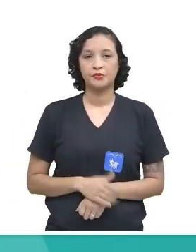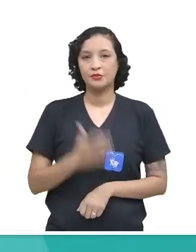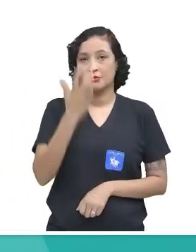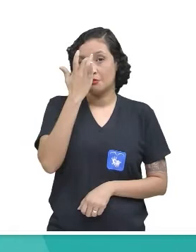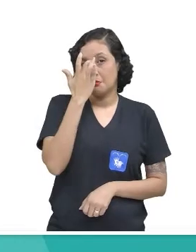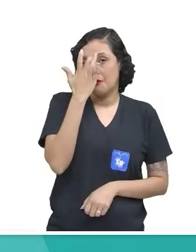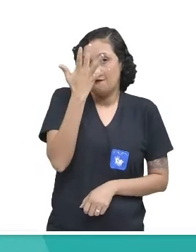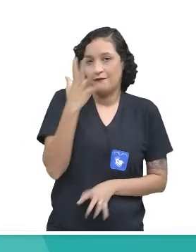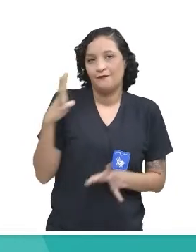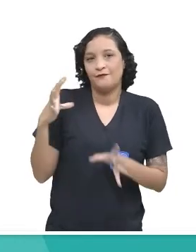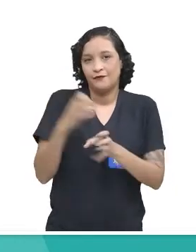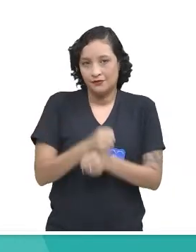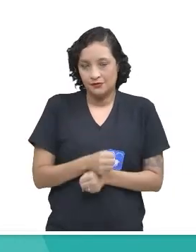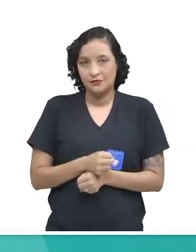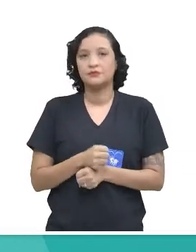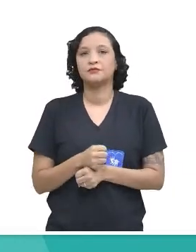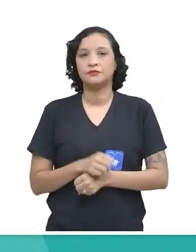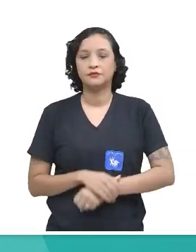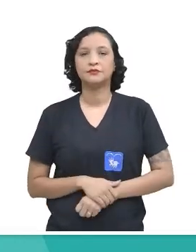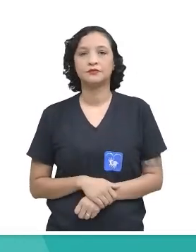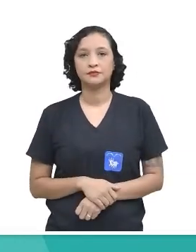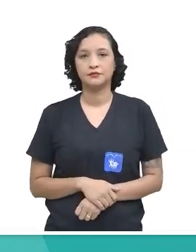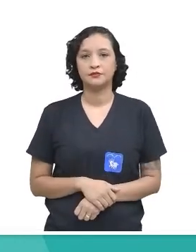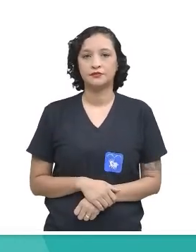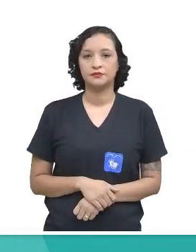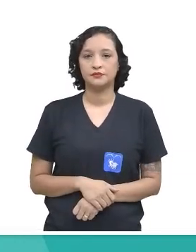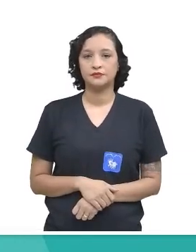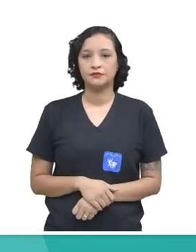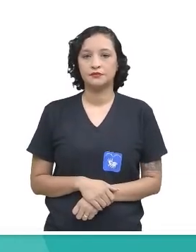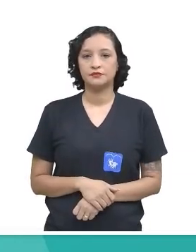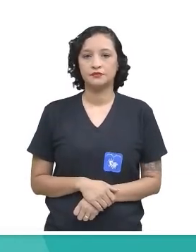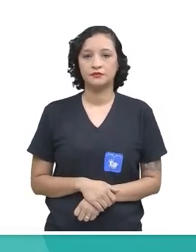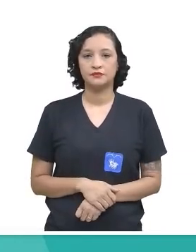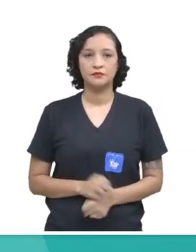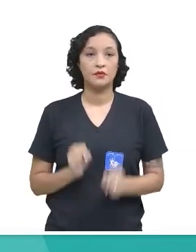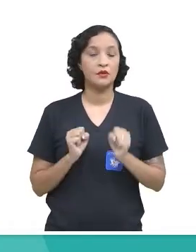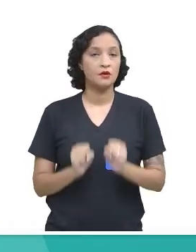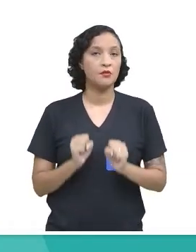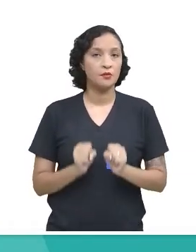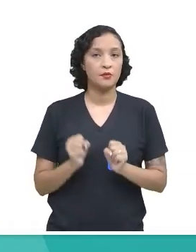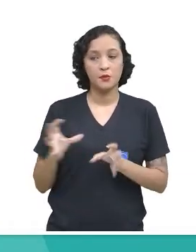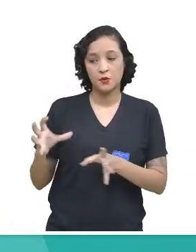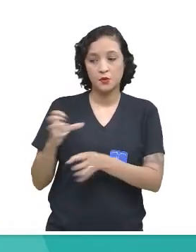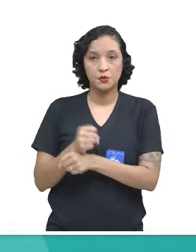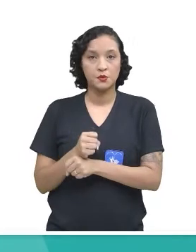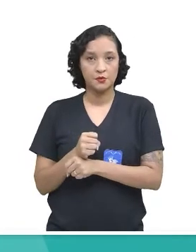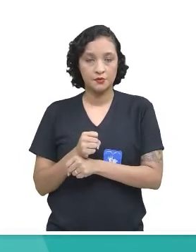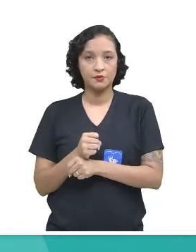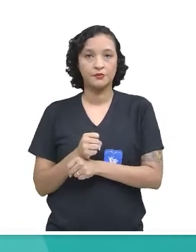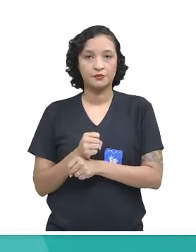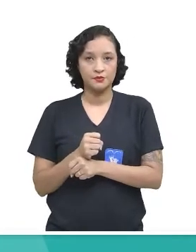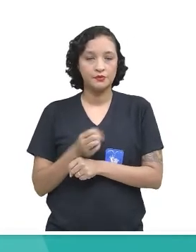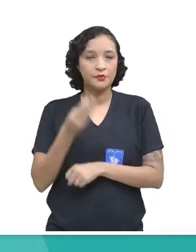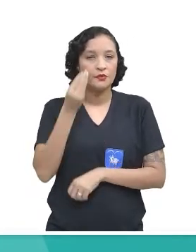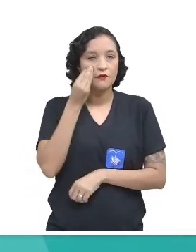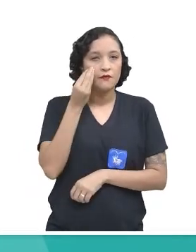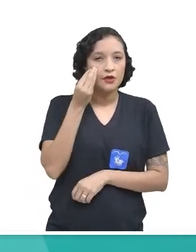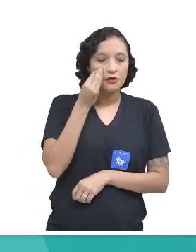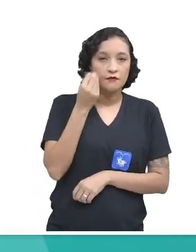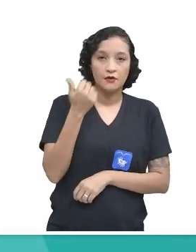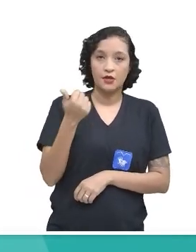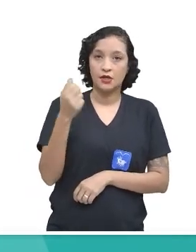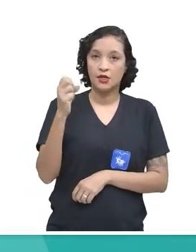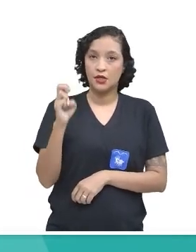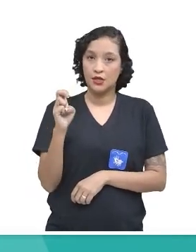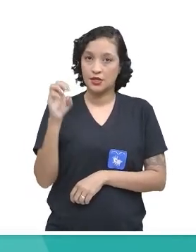facilitar. E a partir dessa medição, você pode fazer um cálculo verificando em 15 segundos. Se